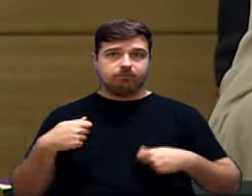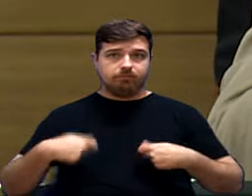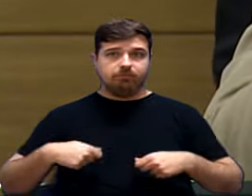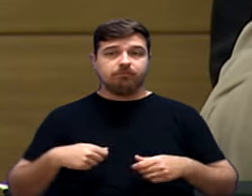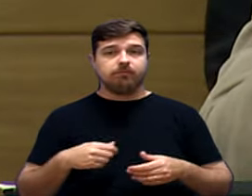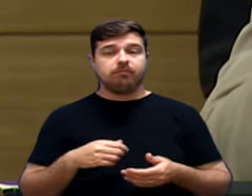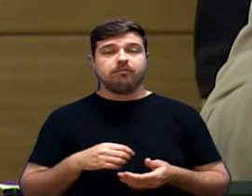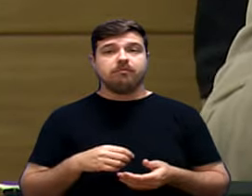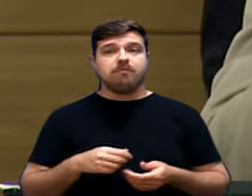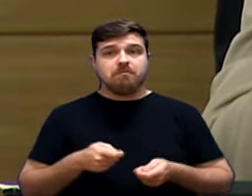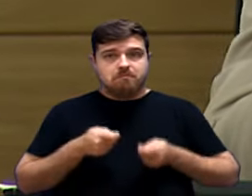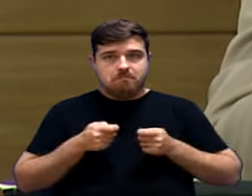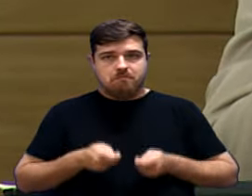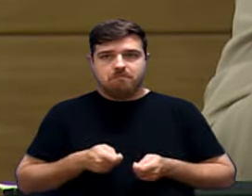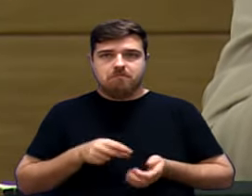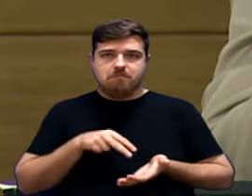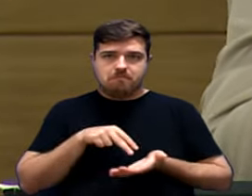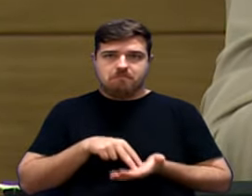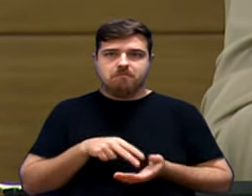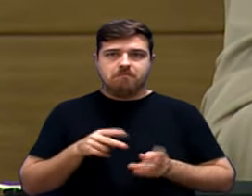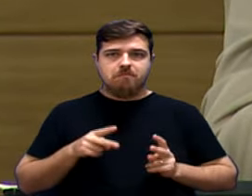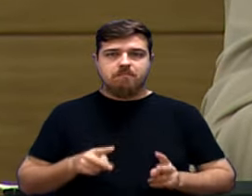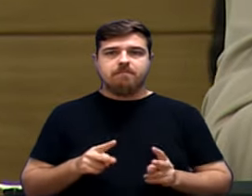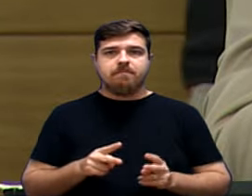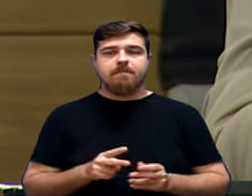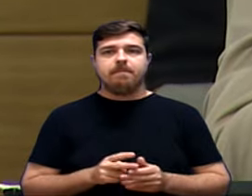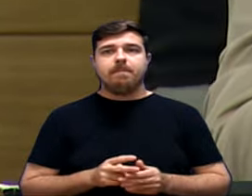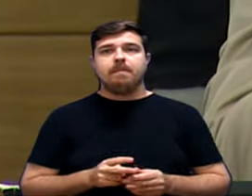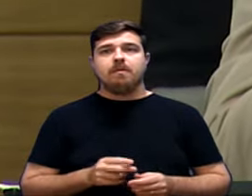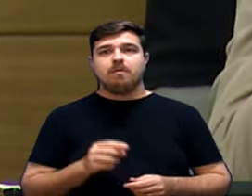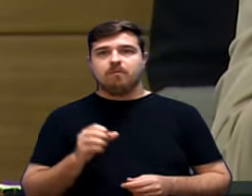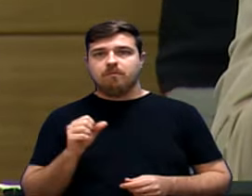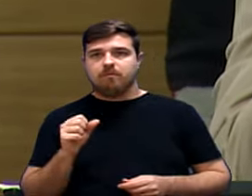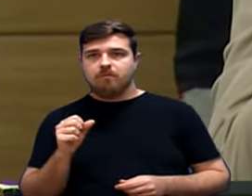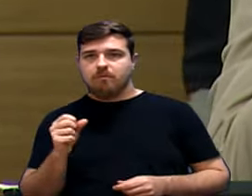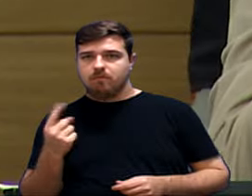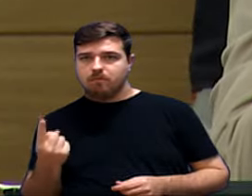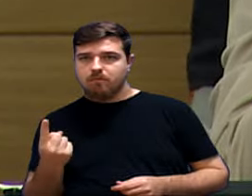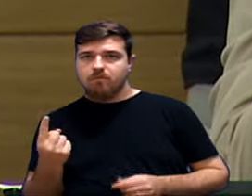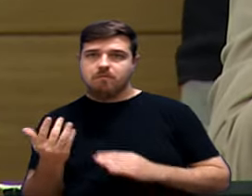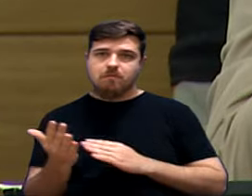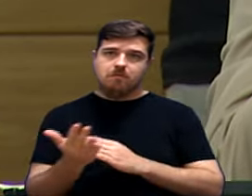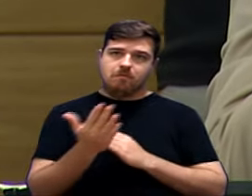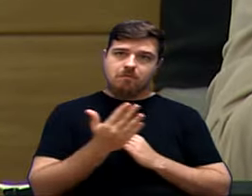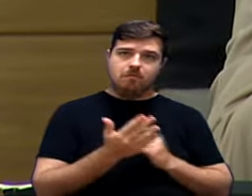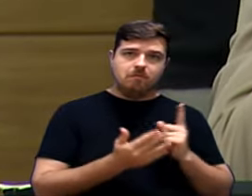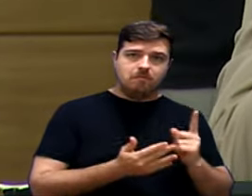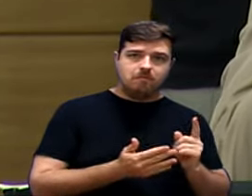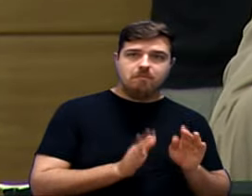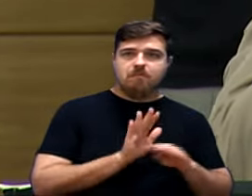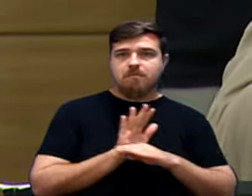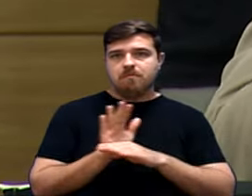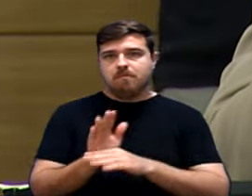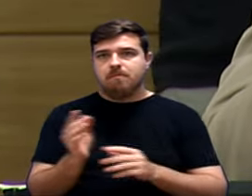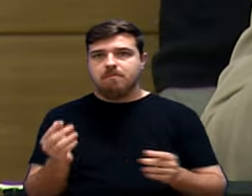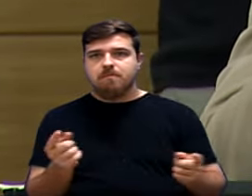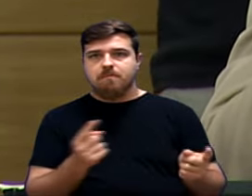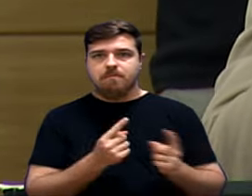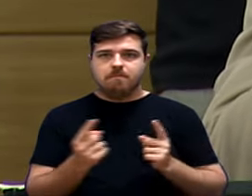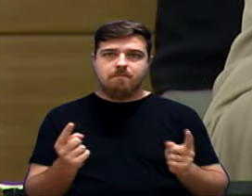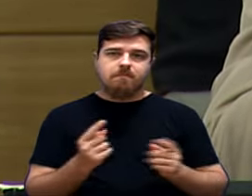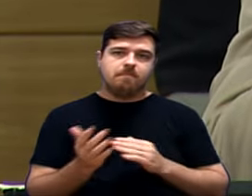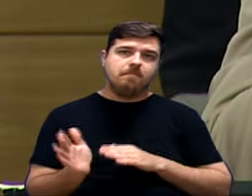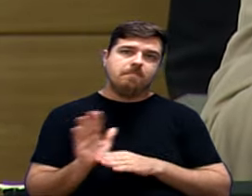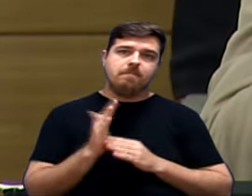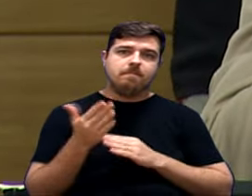sustentar eles têm que ser eh um sustentar o outro então um vem em função